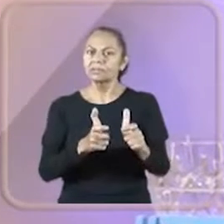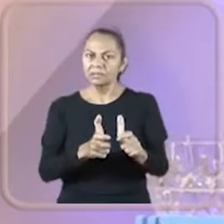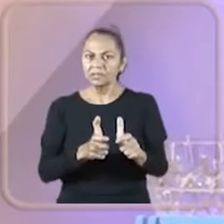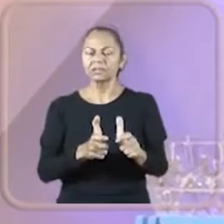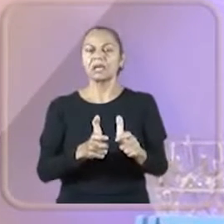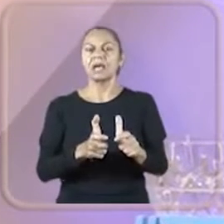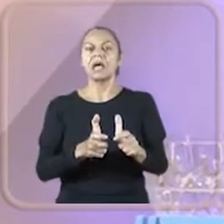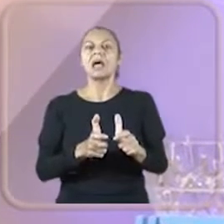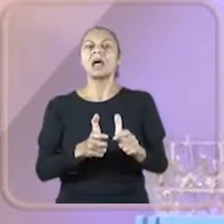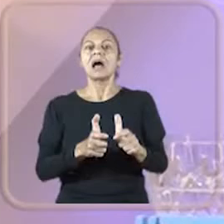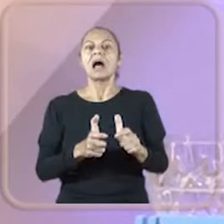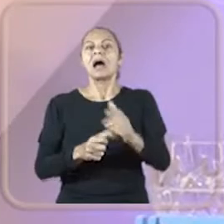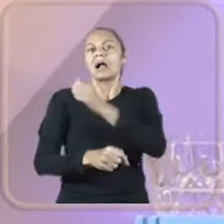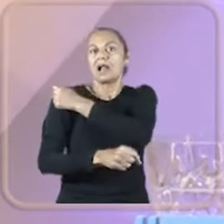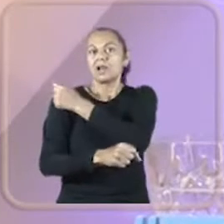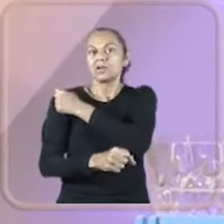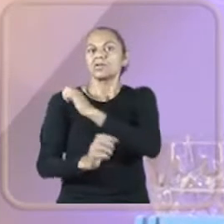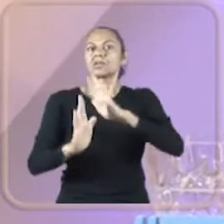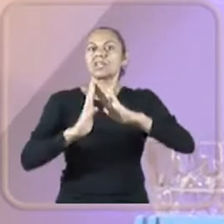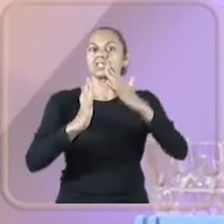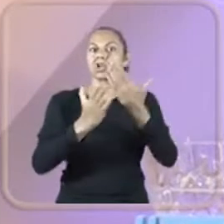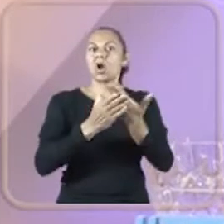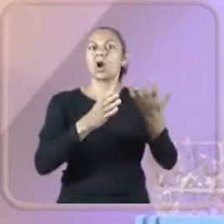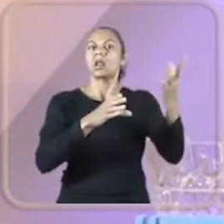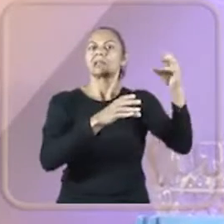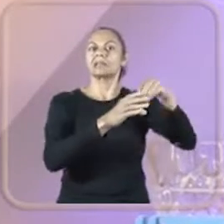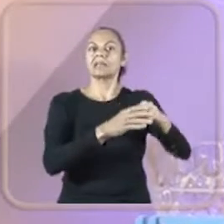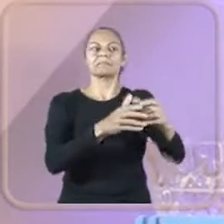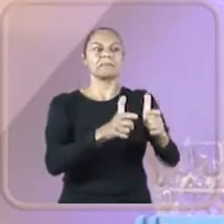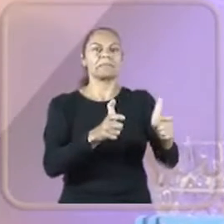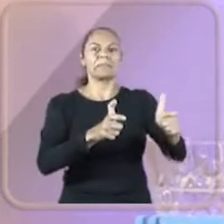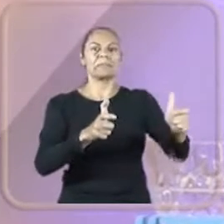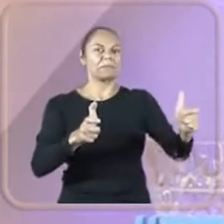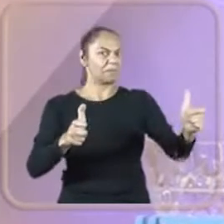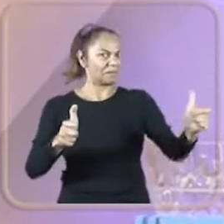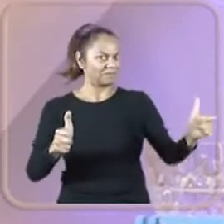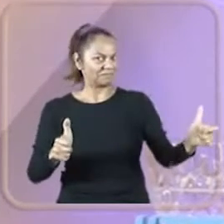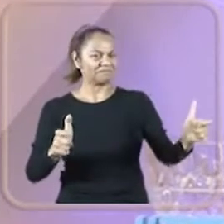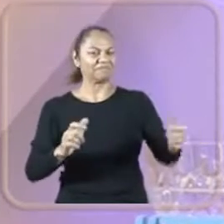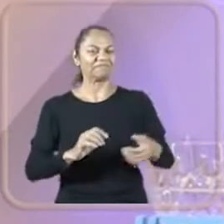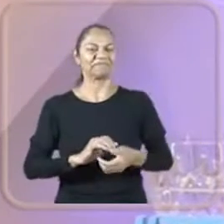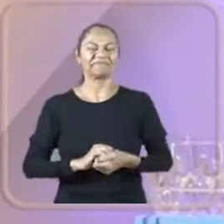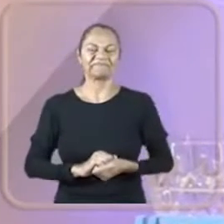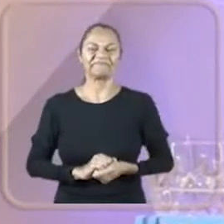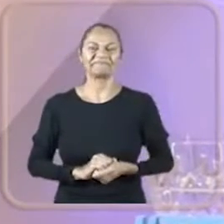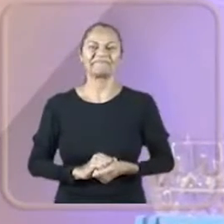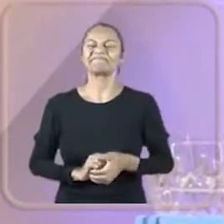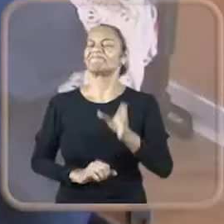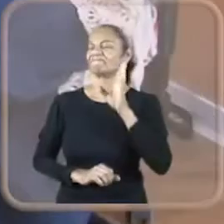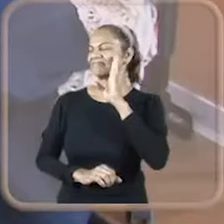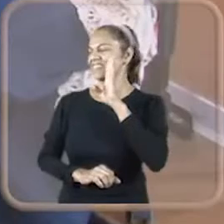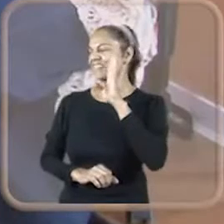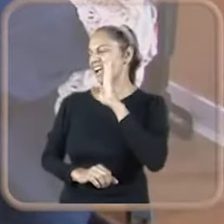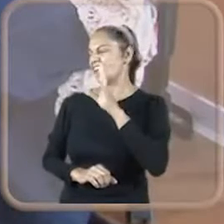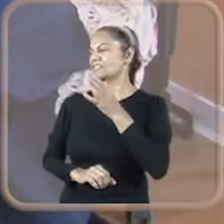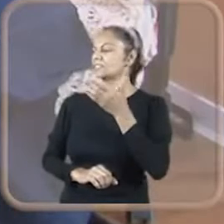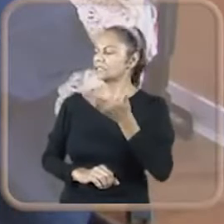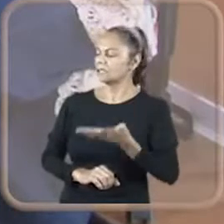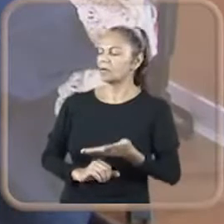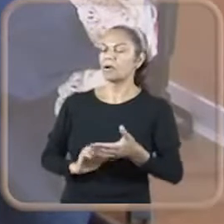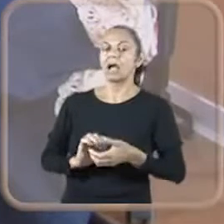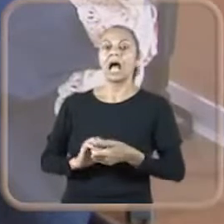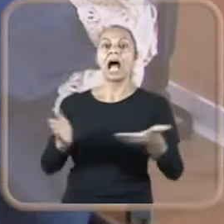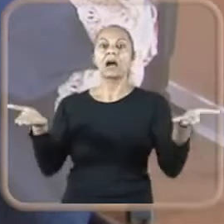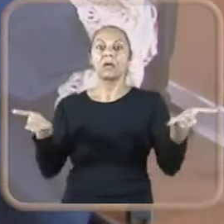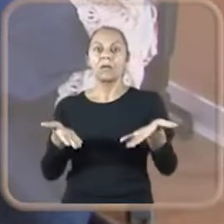evasão escolar para que a gente possa projetar melhores condições de aprendizagem na nossa rede. Que bacana.